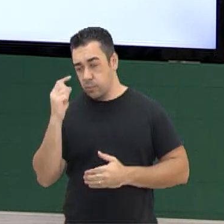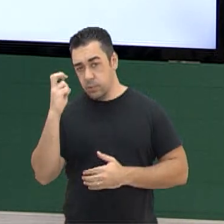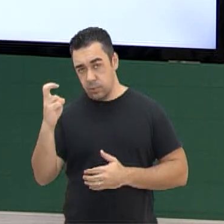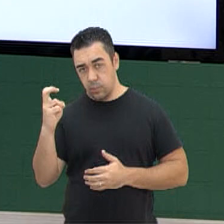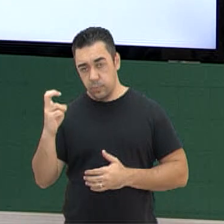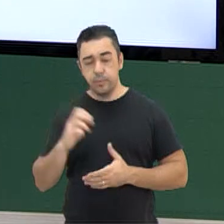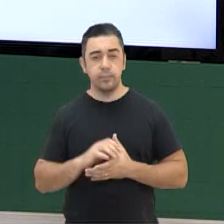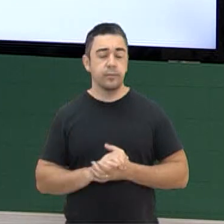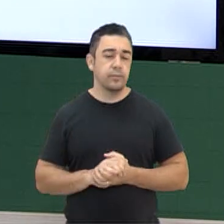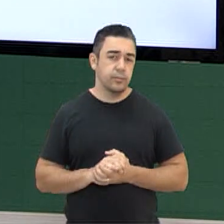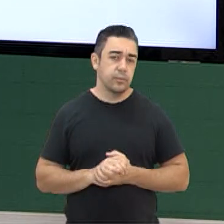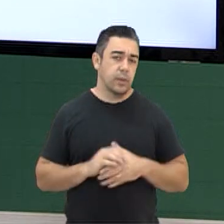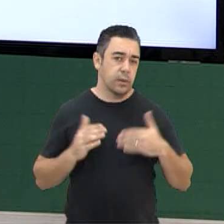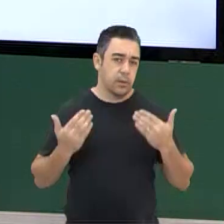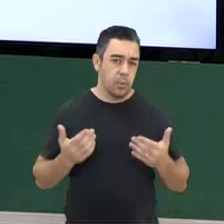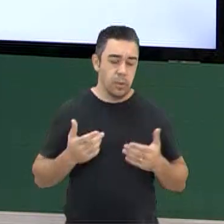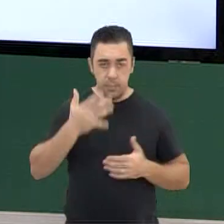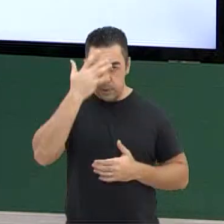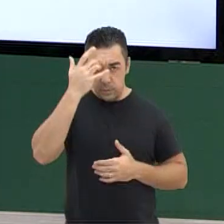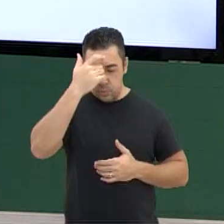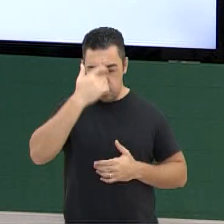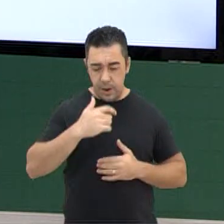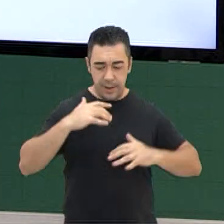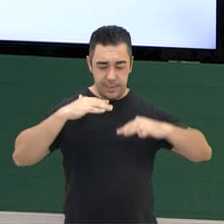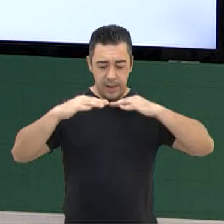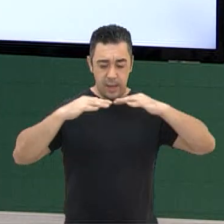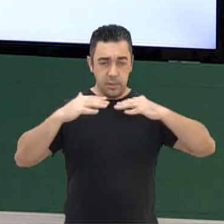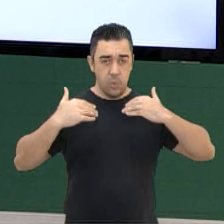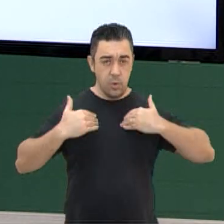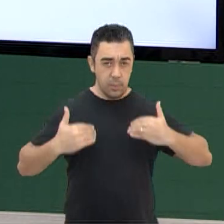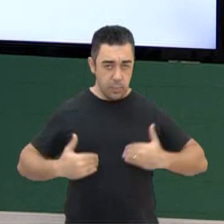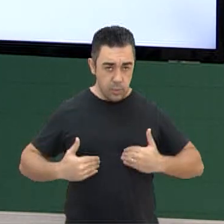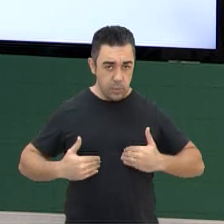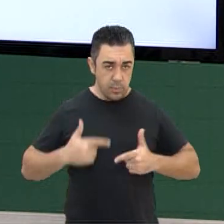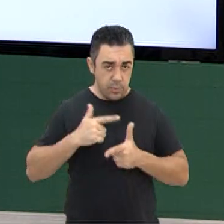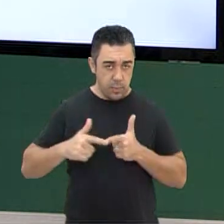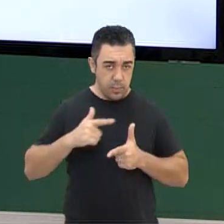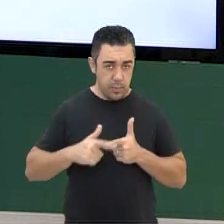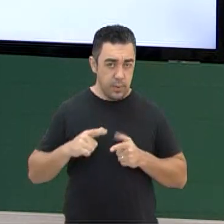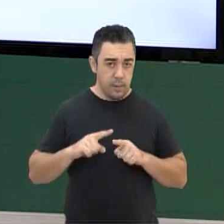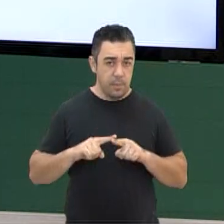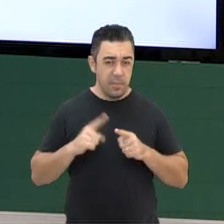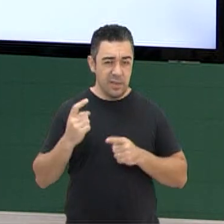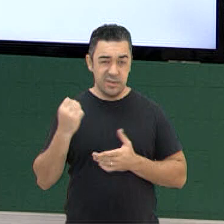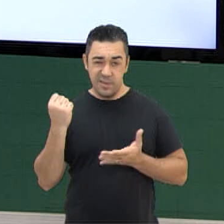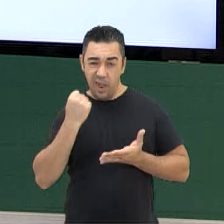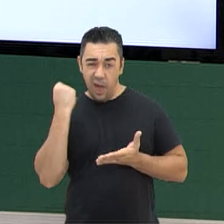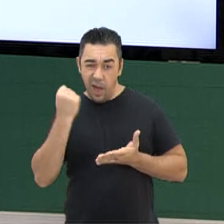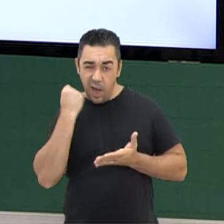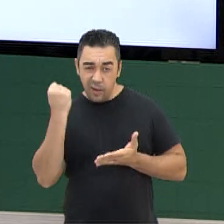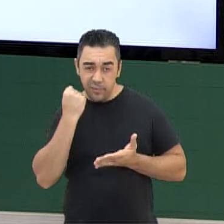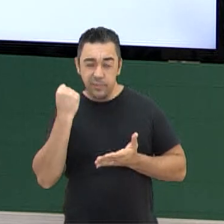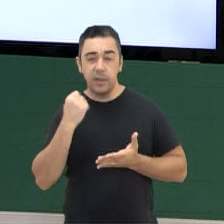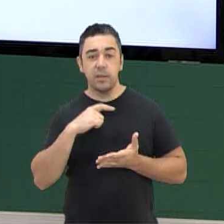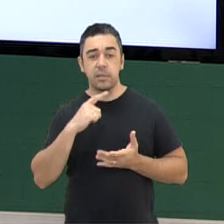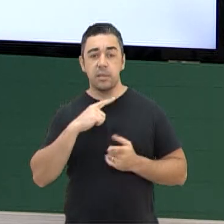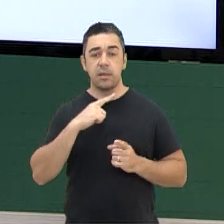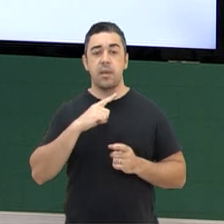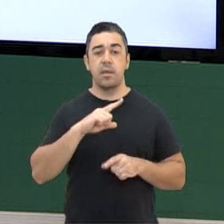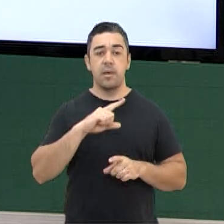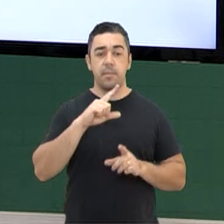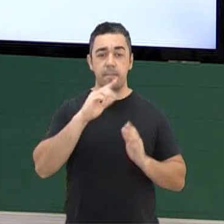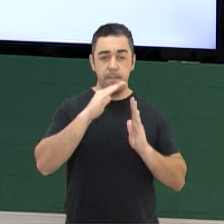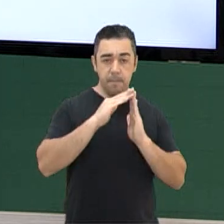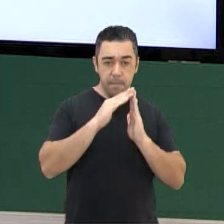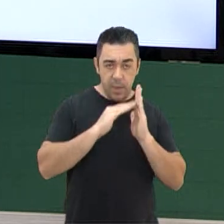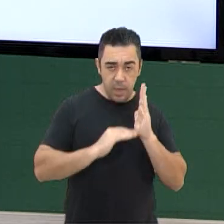4,5. Então, os atletas com comprometimento físico-motor mais grave têm uma pontuação